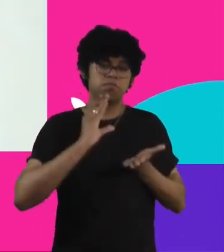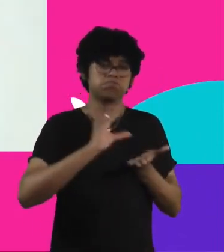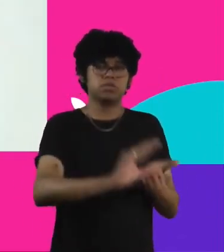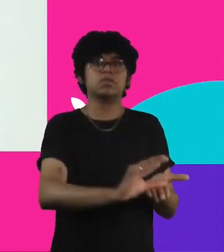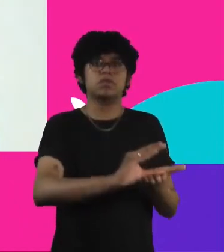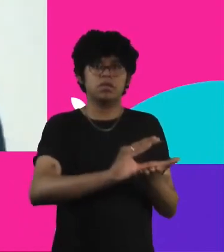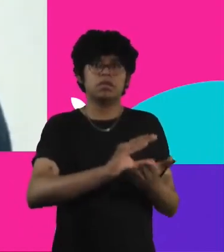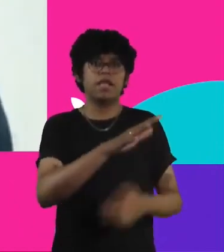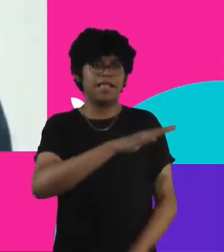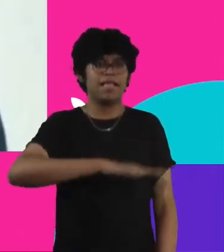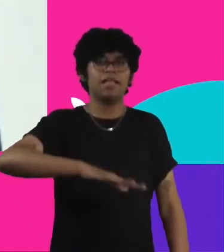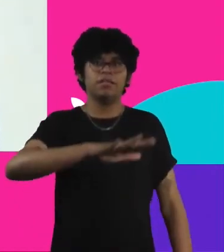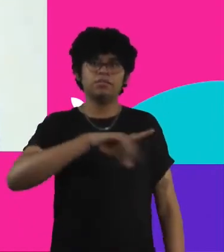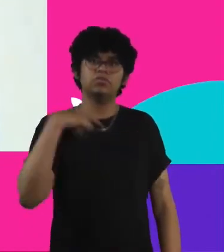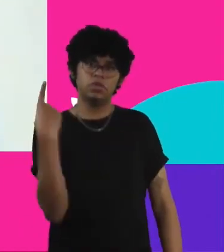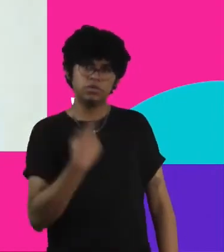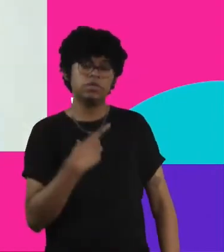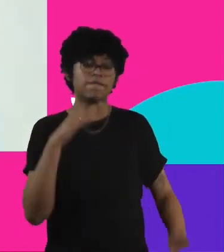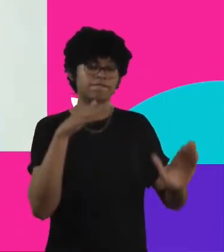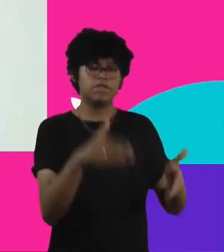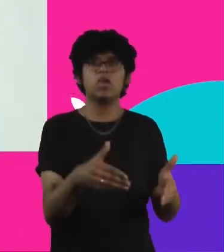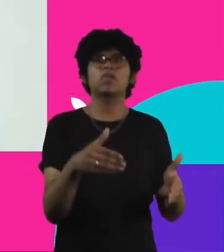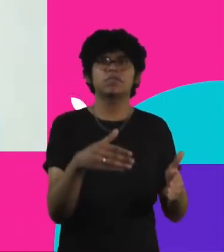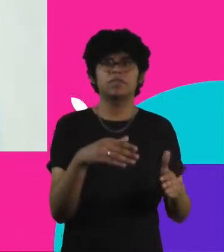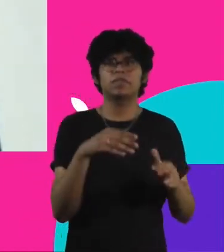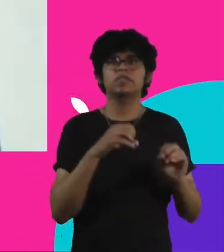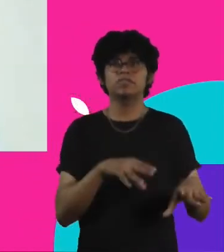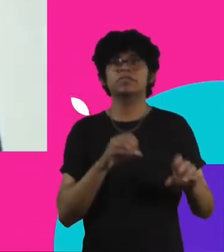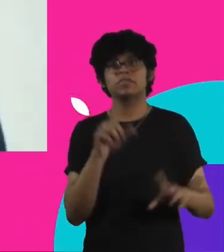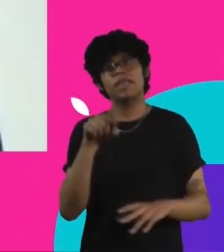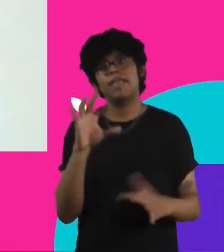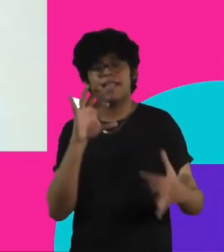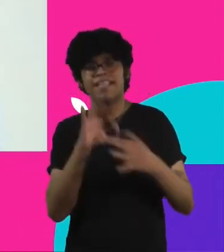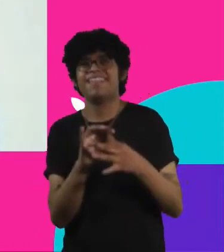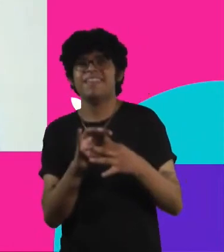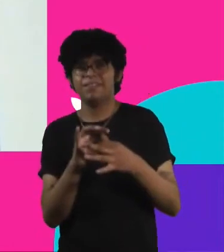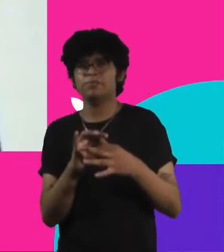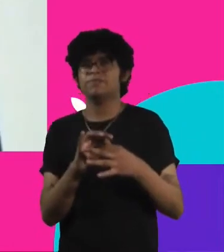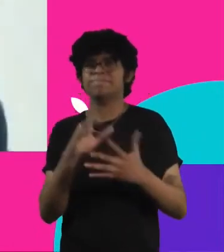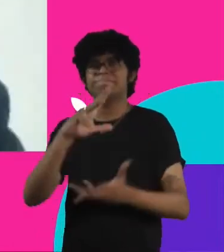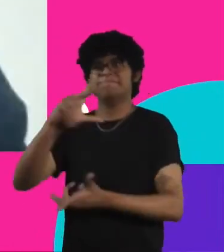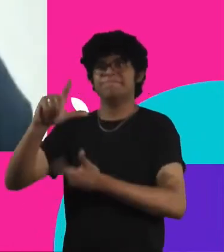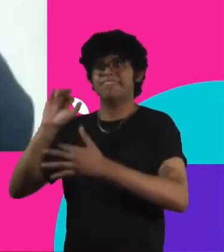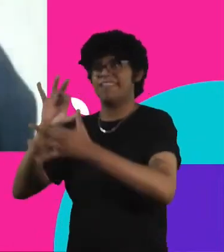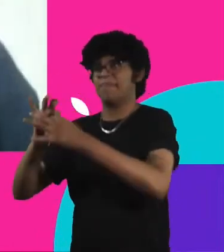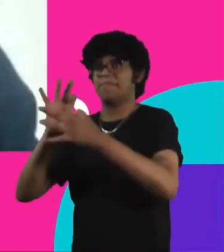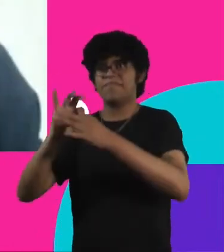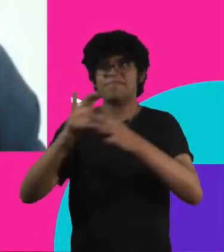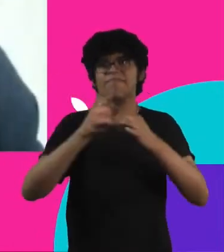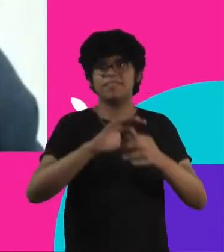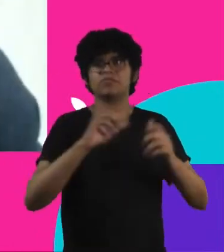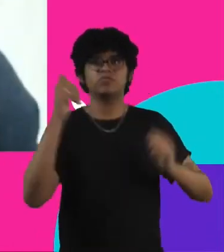onde a gente atua, com foco em educação, porque a gente acredita muito nessa união desse ecossistema para fazer tudo isso rodar e as